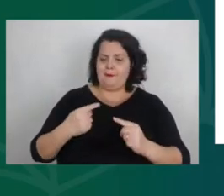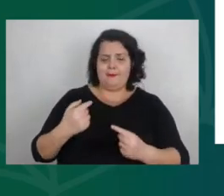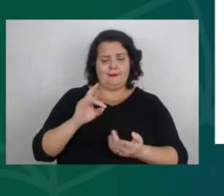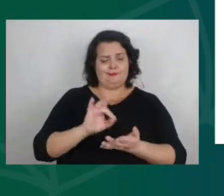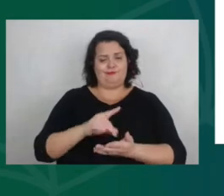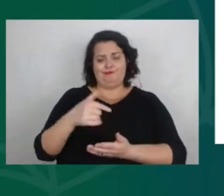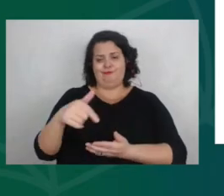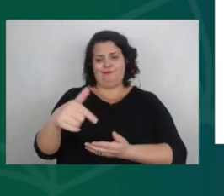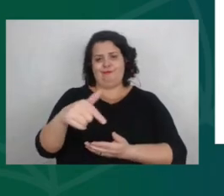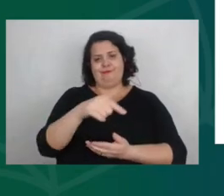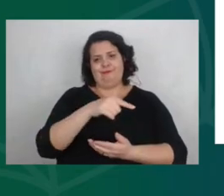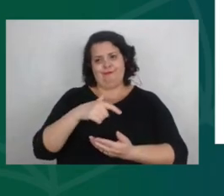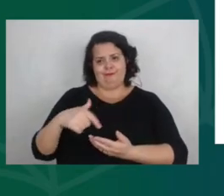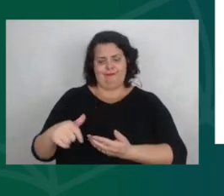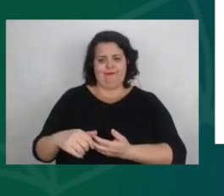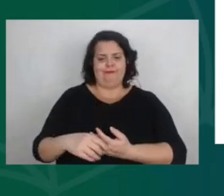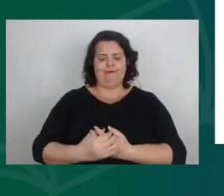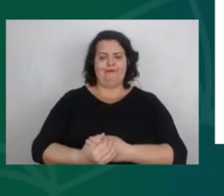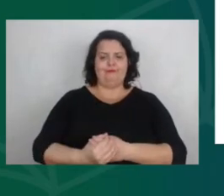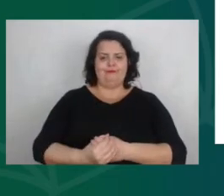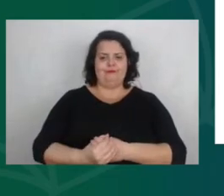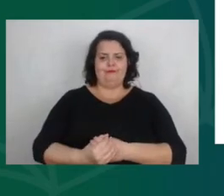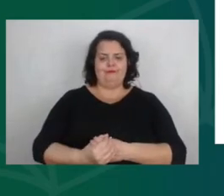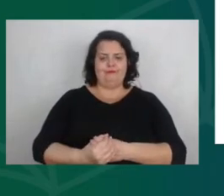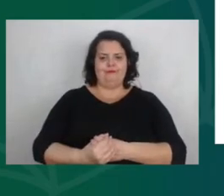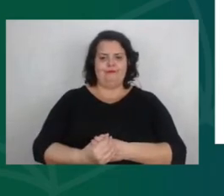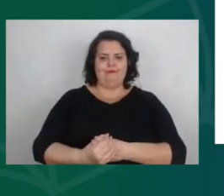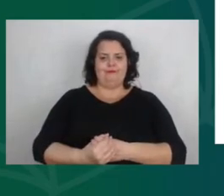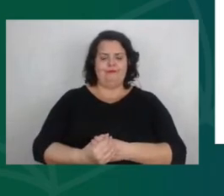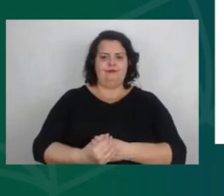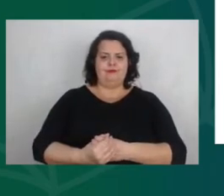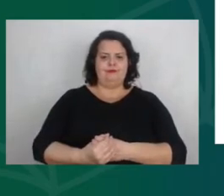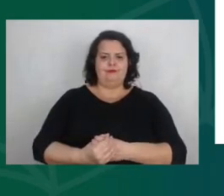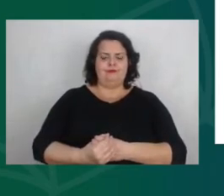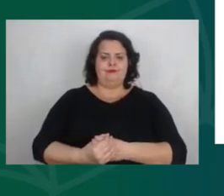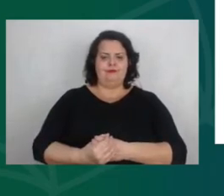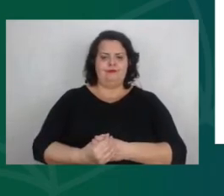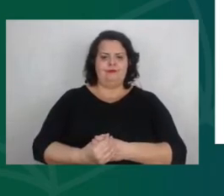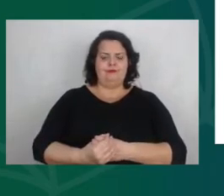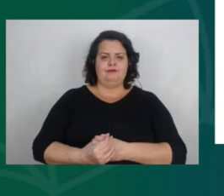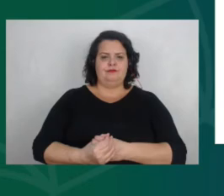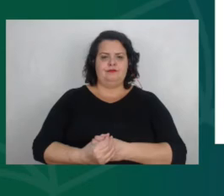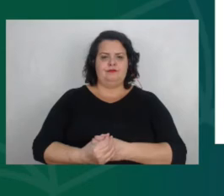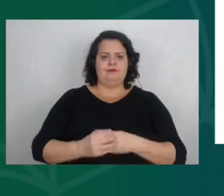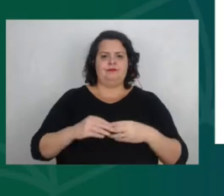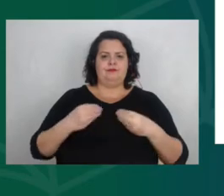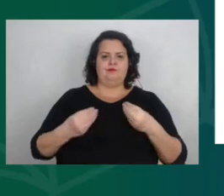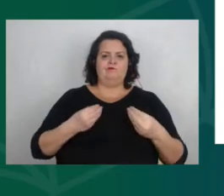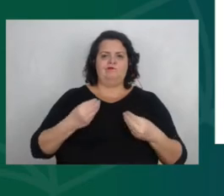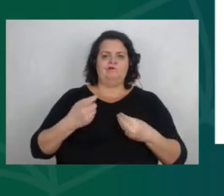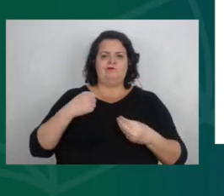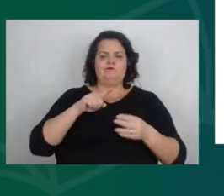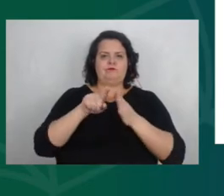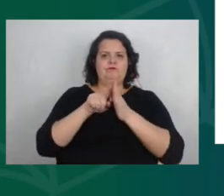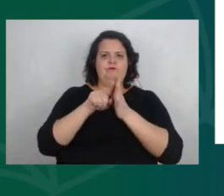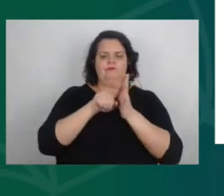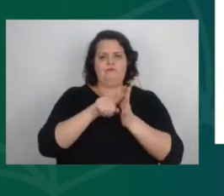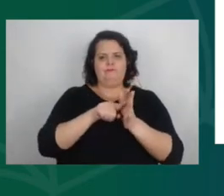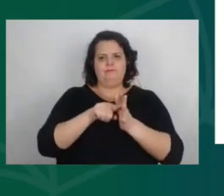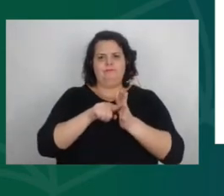realidade, principalmente no nosso país. Pode passar? Muito bem, mas como que a gente estuda, né, e como que a